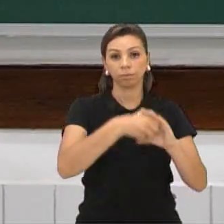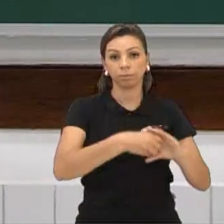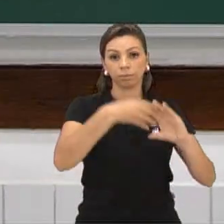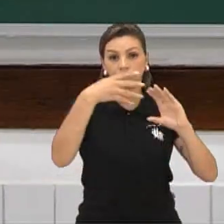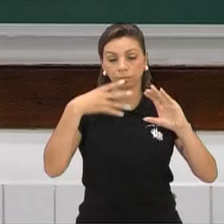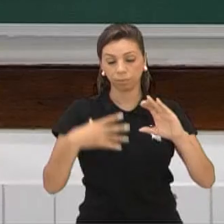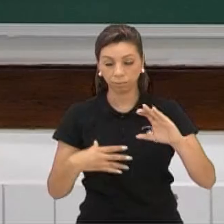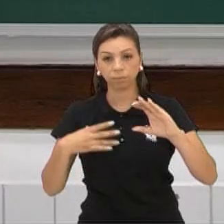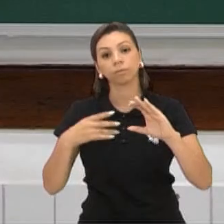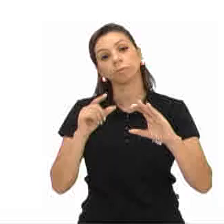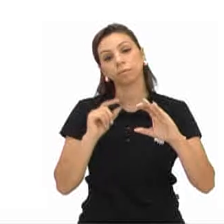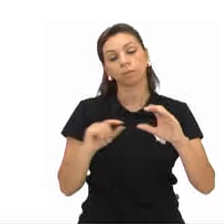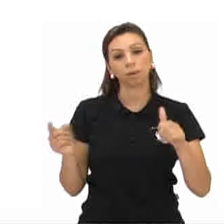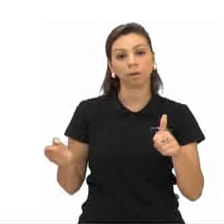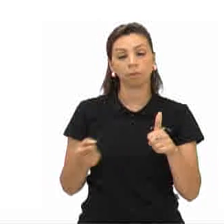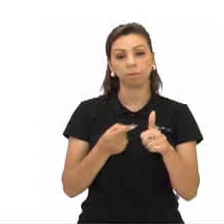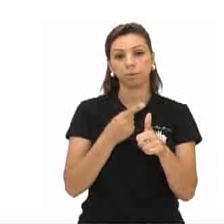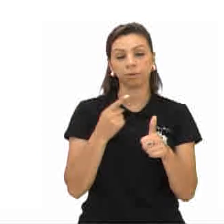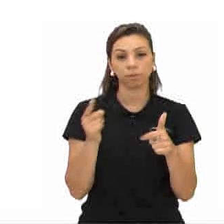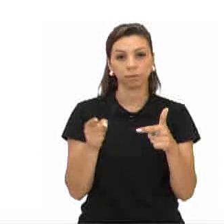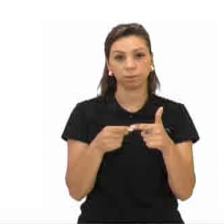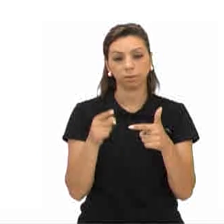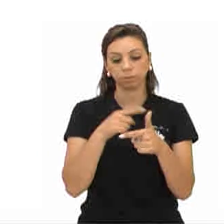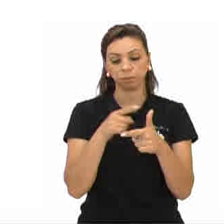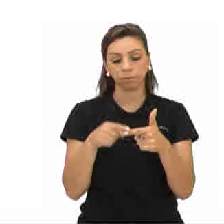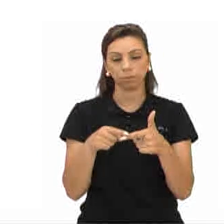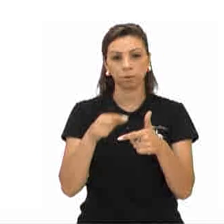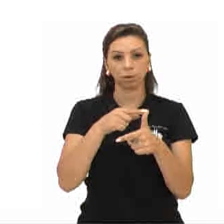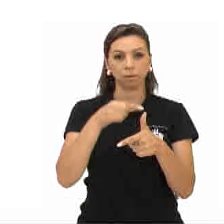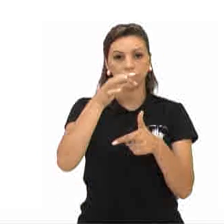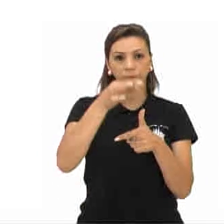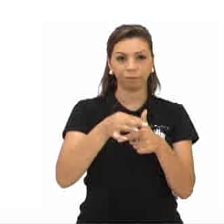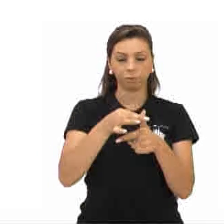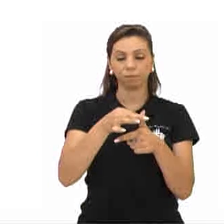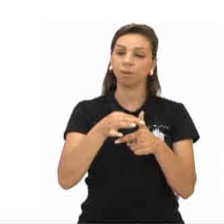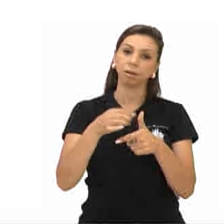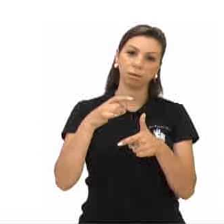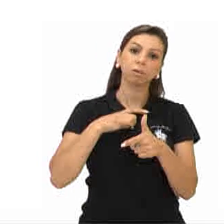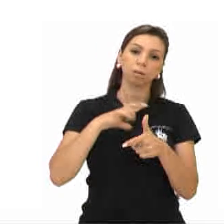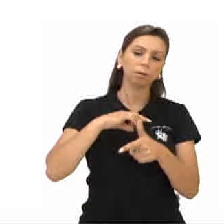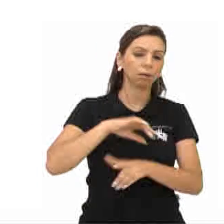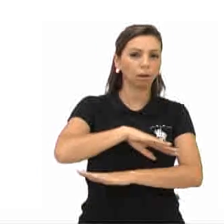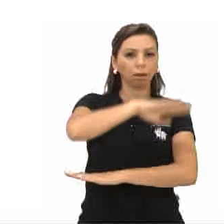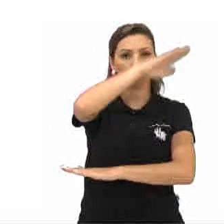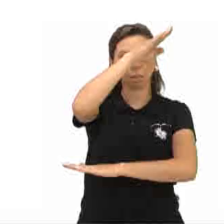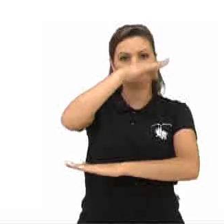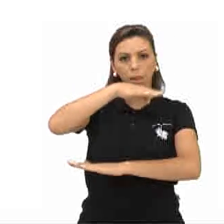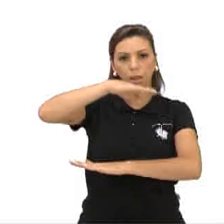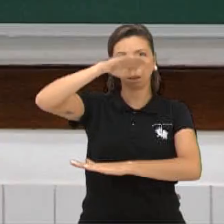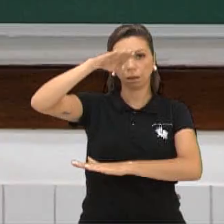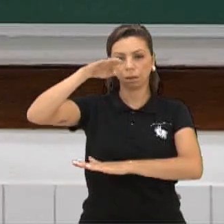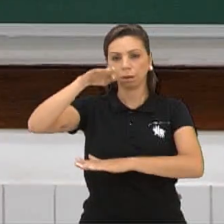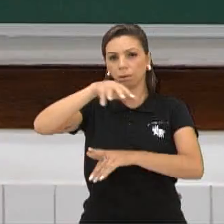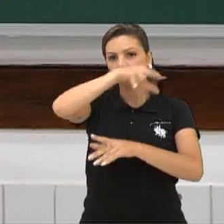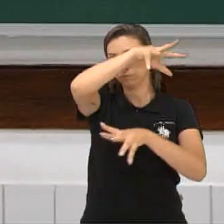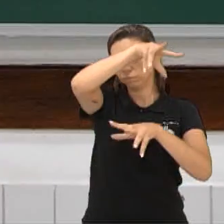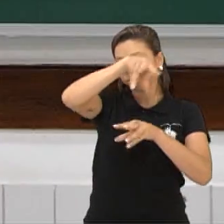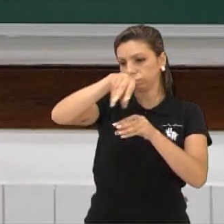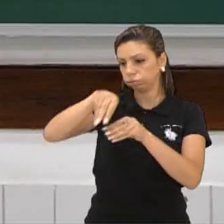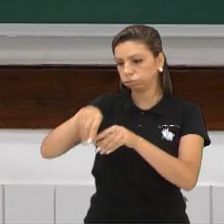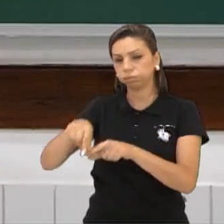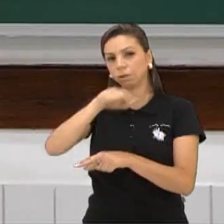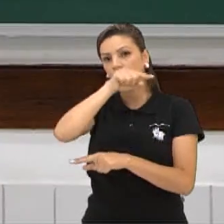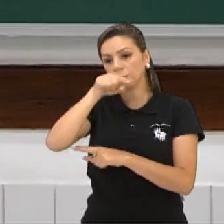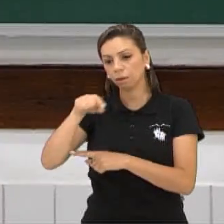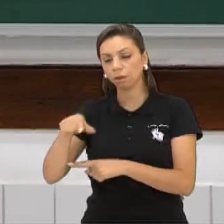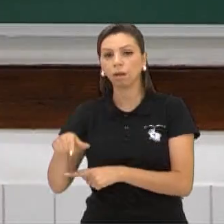características vistas, a frase número 1 está correta. Sim, existe um declínio, tanto que favorece a estruturação dos